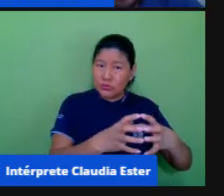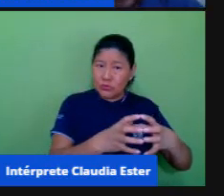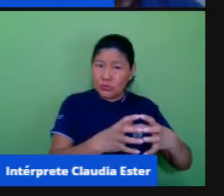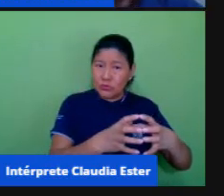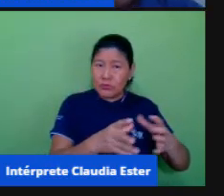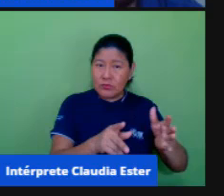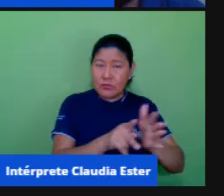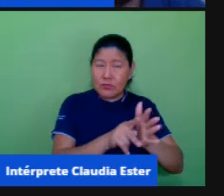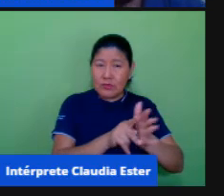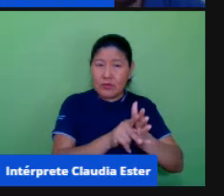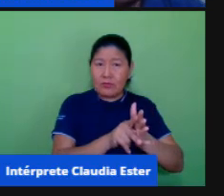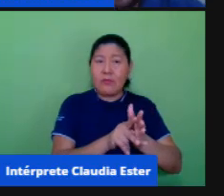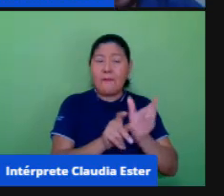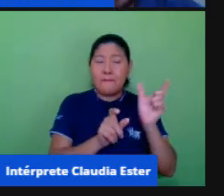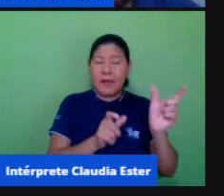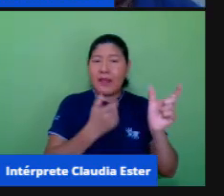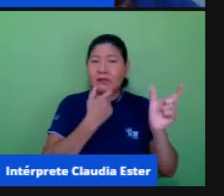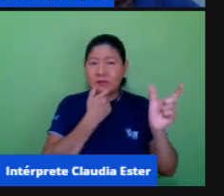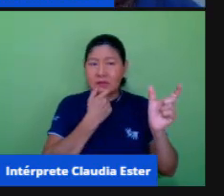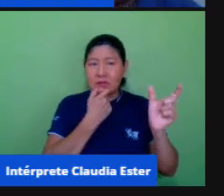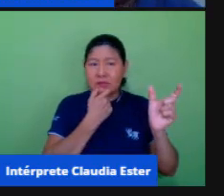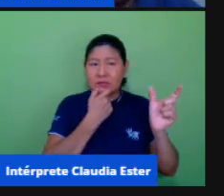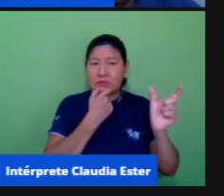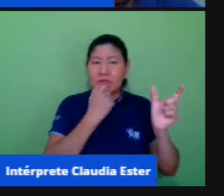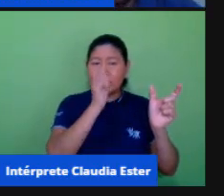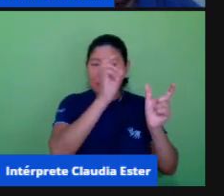em equipe. Veja como isso fortalece também